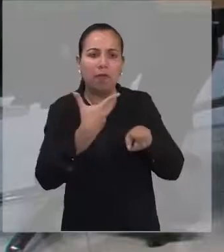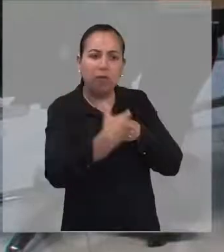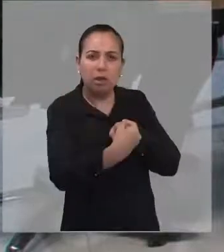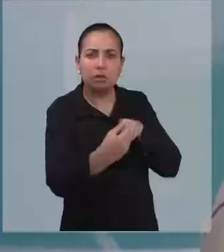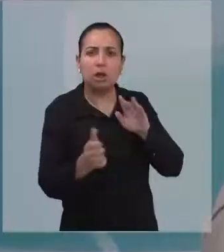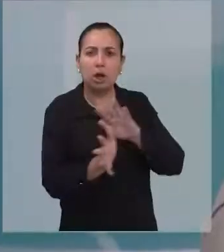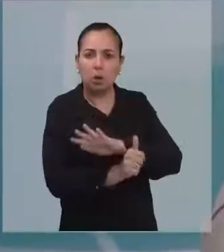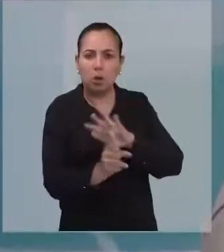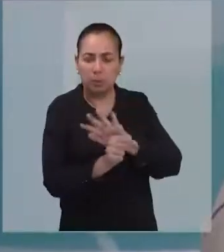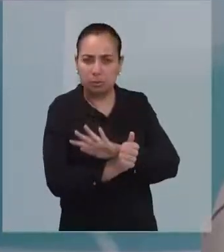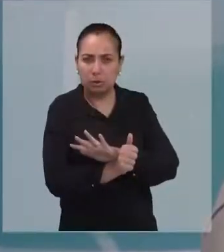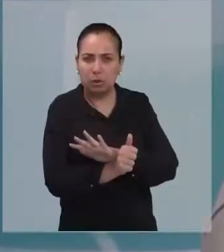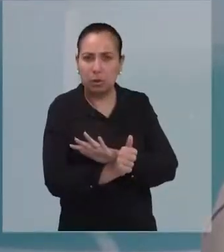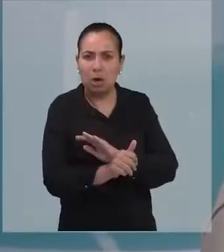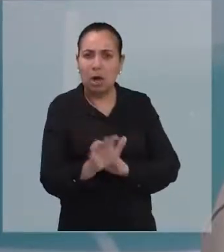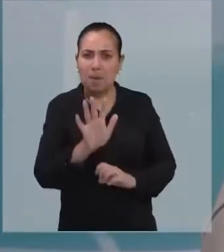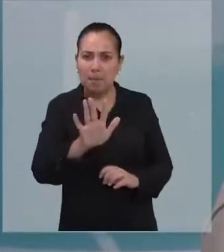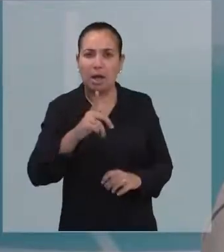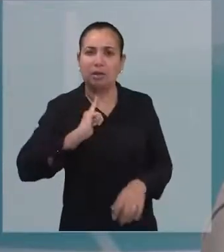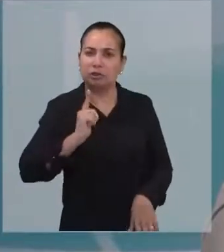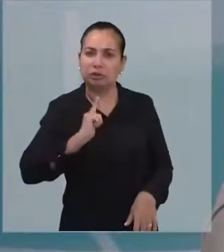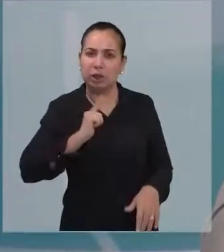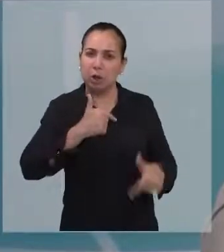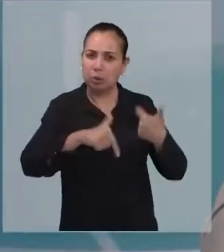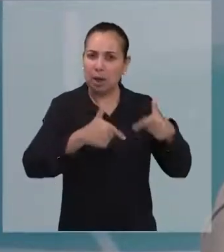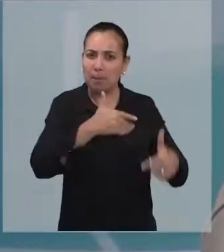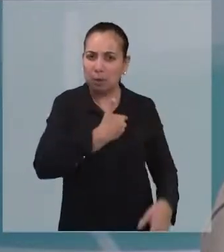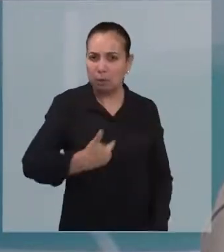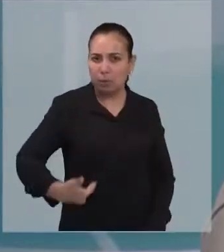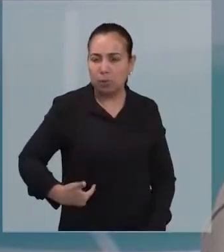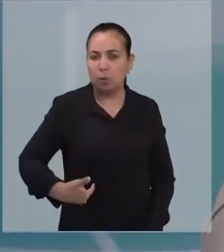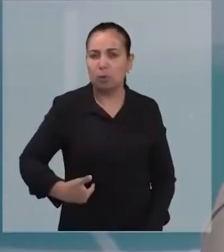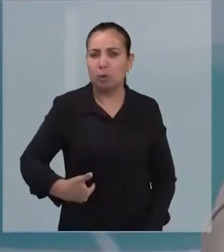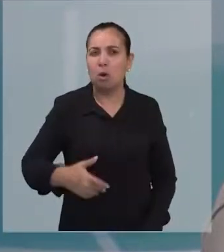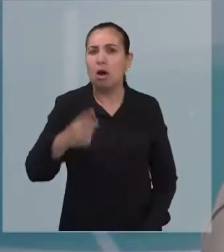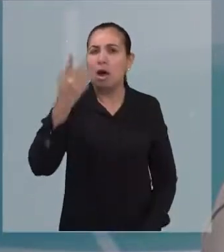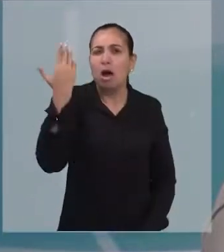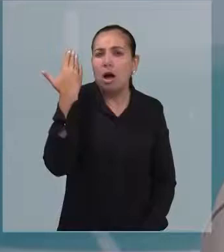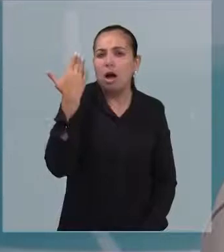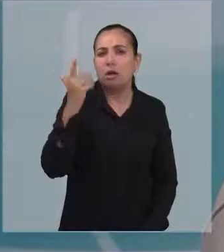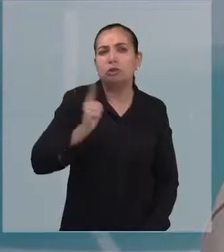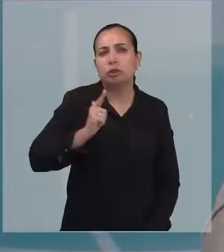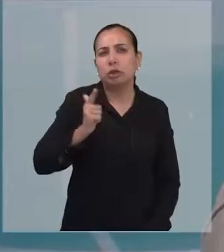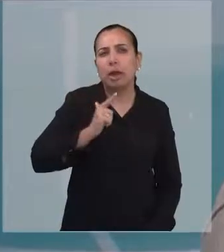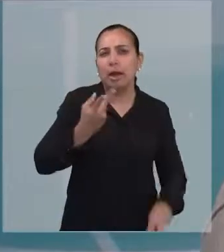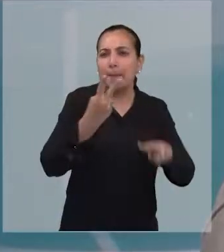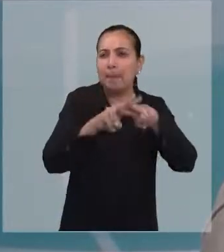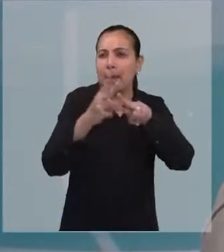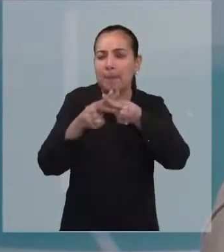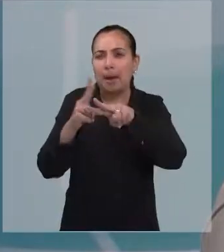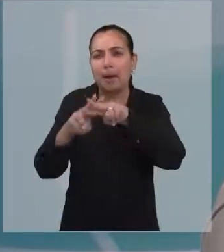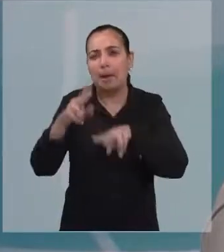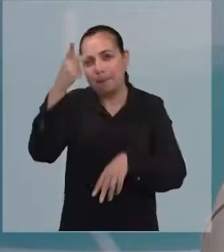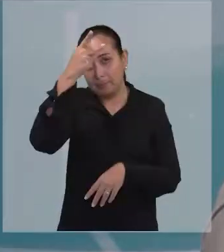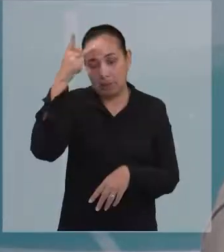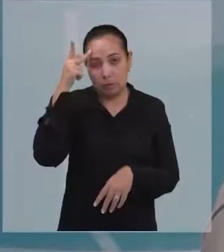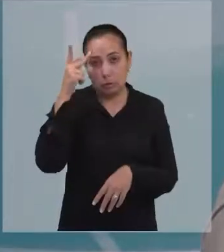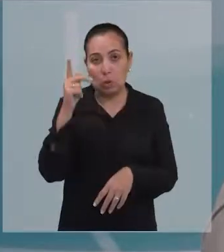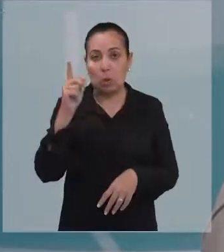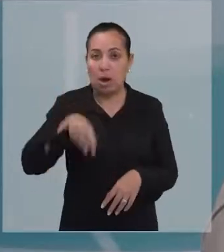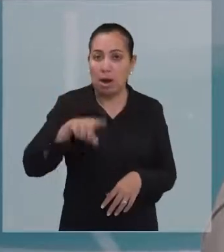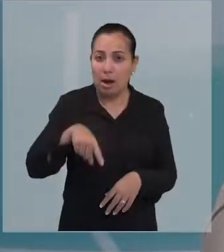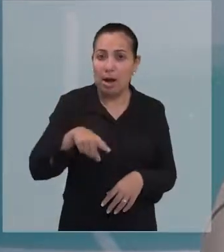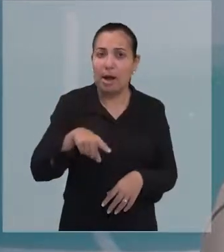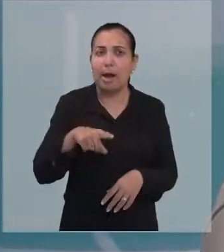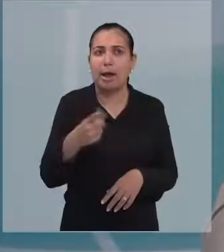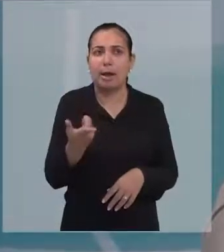moralizar o serviço público, punir aqueles que se julgavam sempre acima do bem e do mal? Estou colocando aqui os grandes